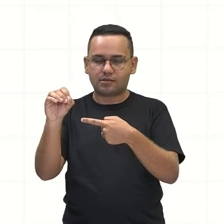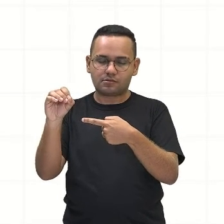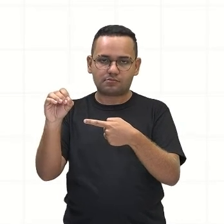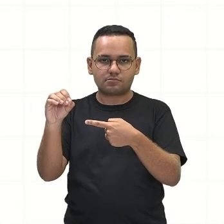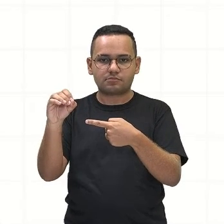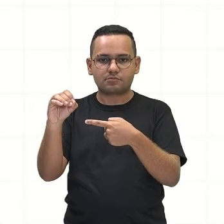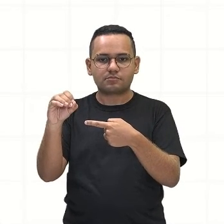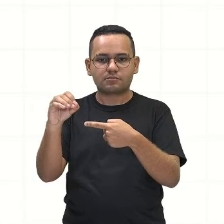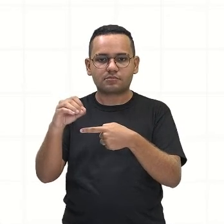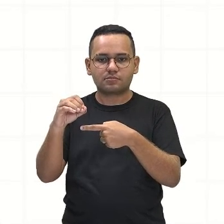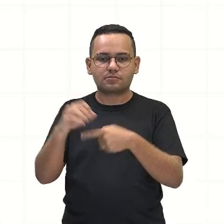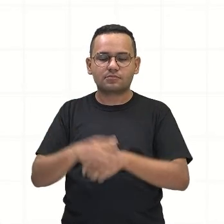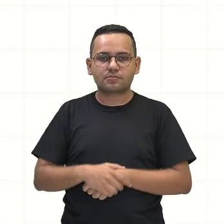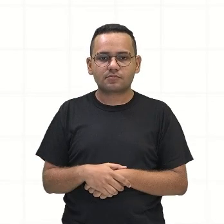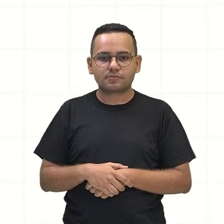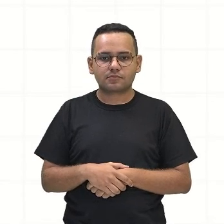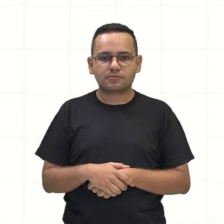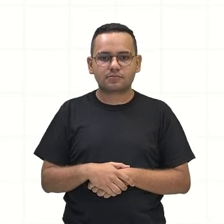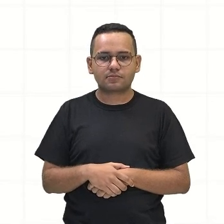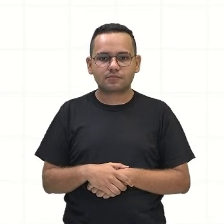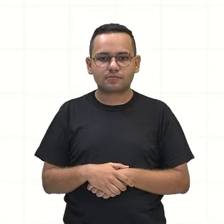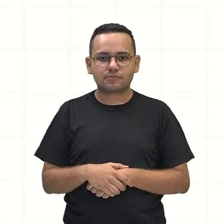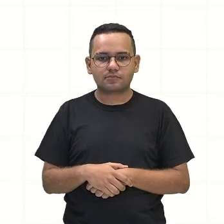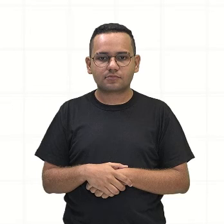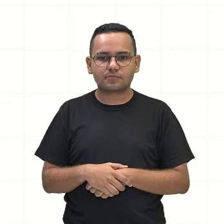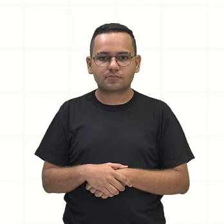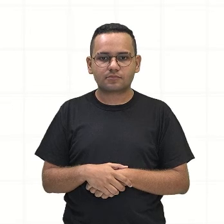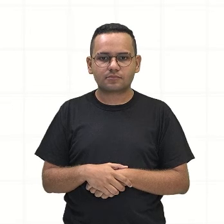por 10. 10%.